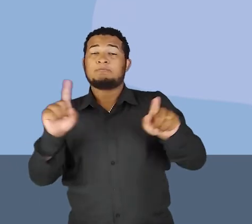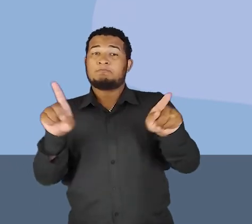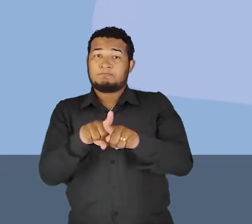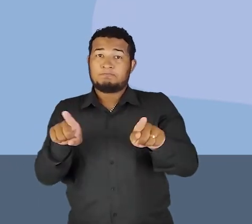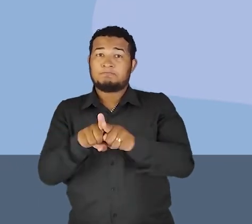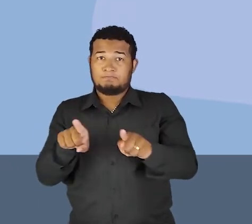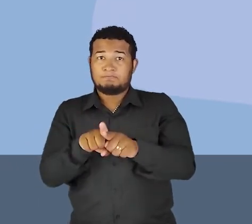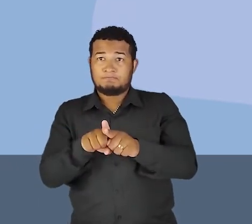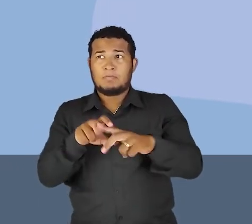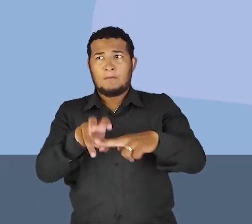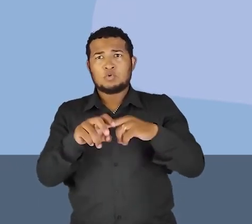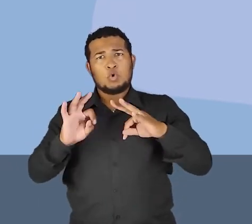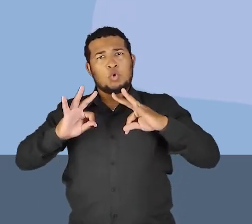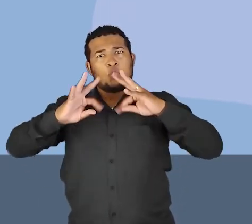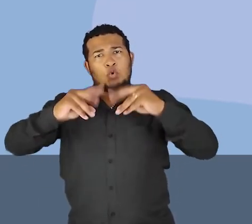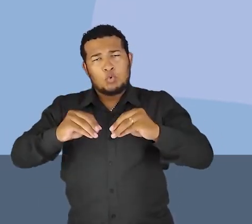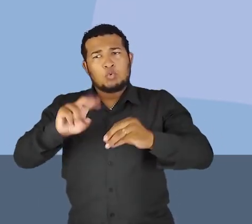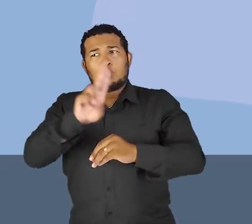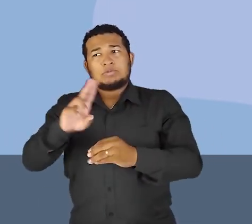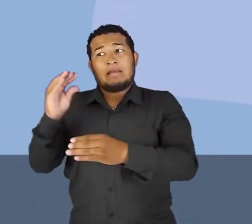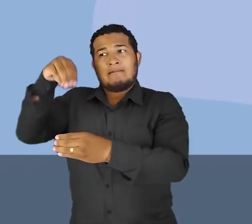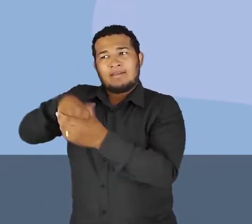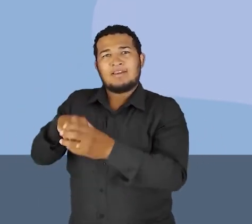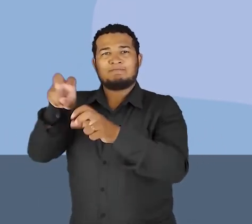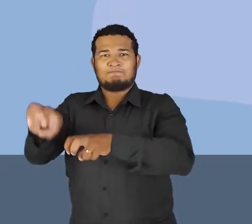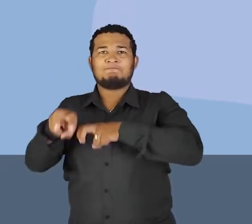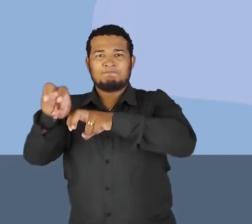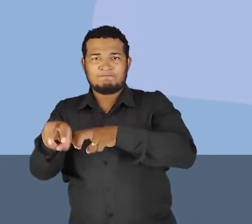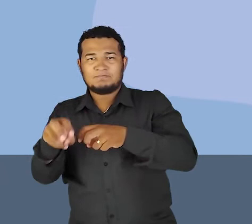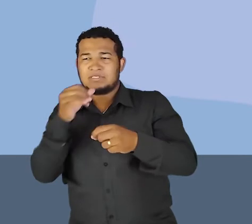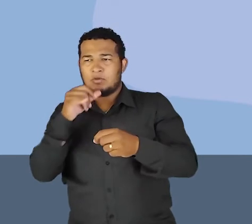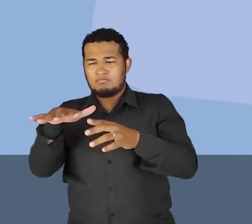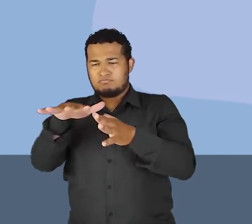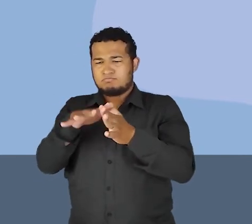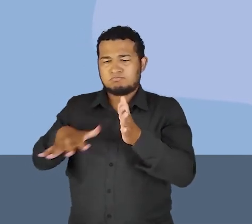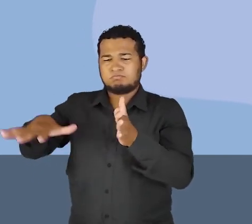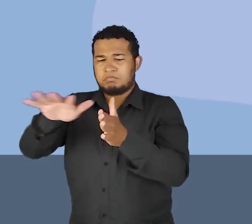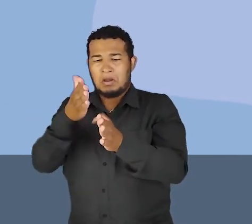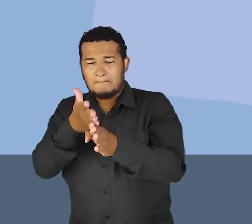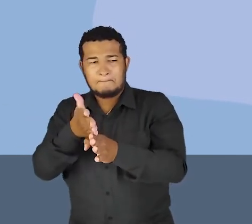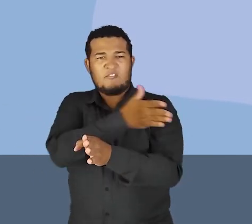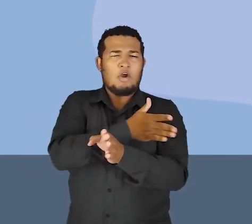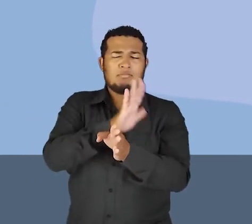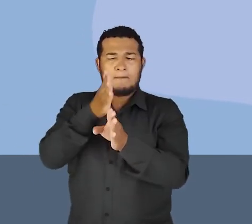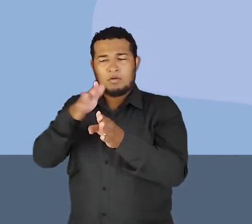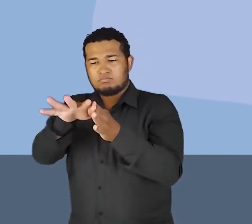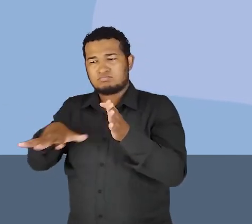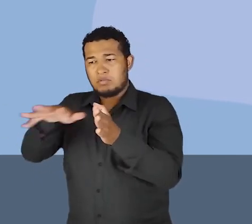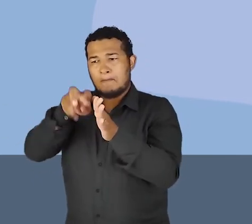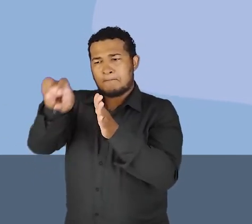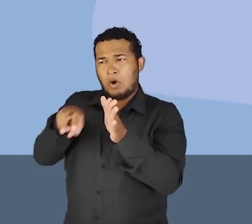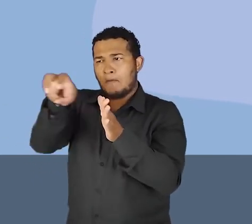Então, tudo que é produzido para usar dentro da porteira, ou seja, dentro